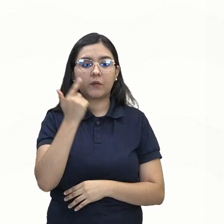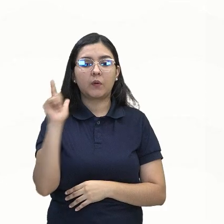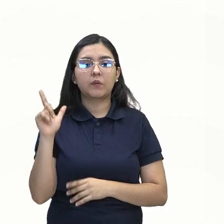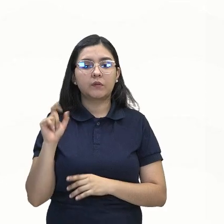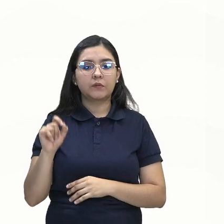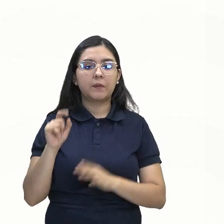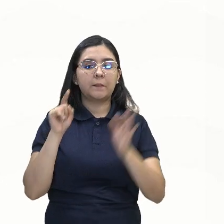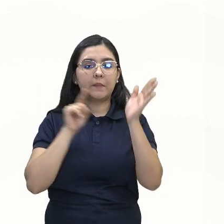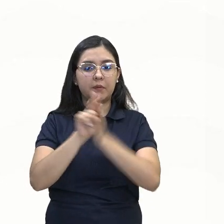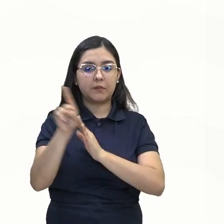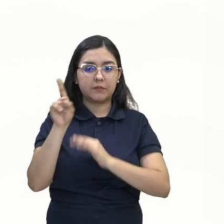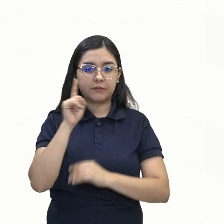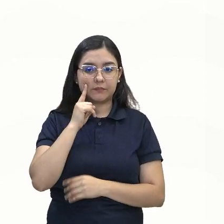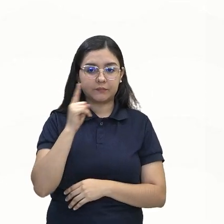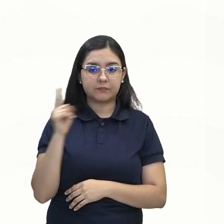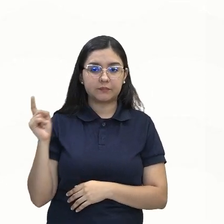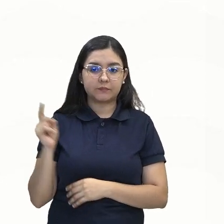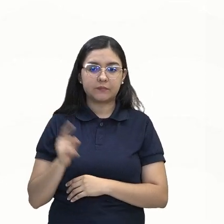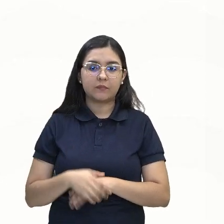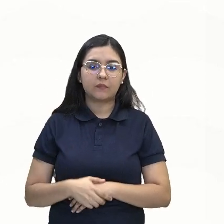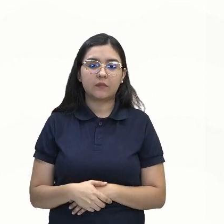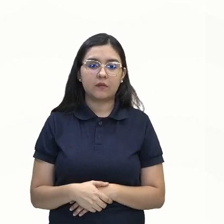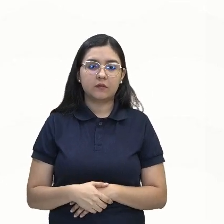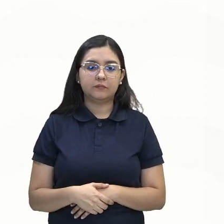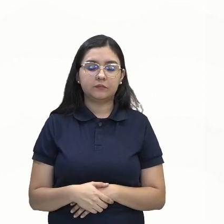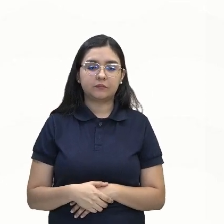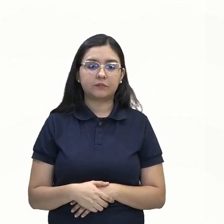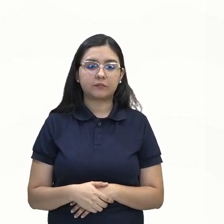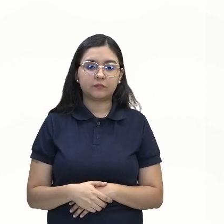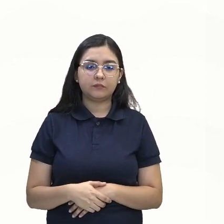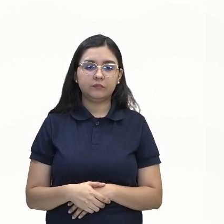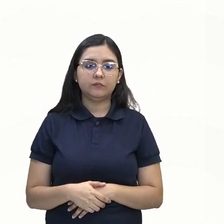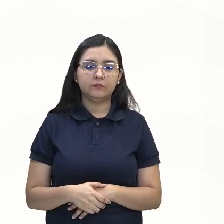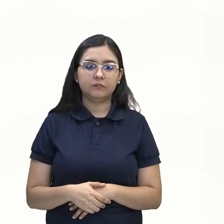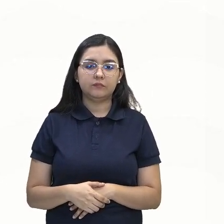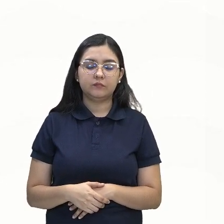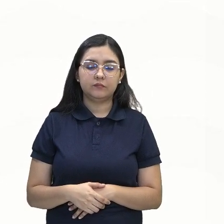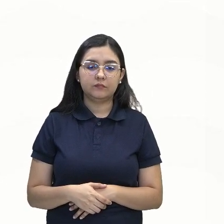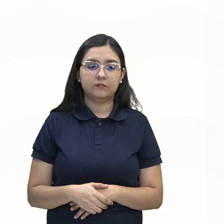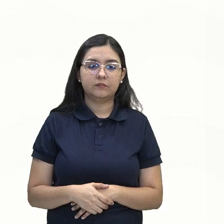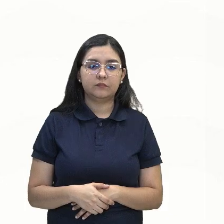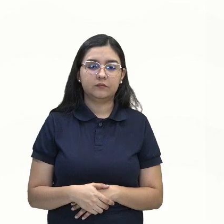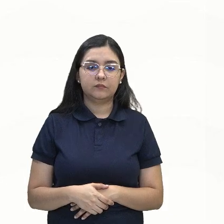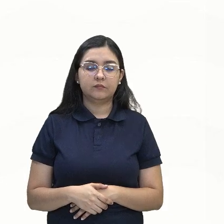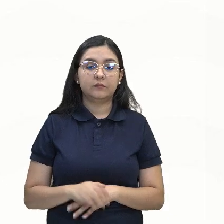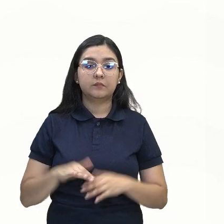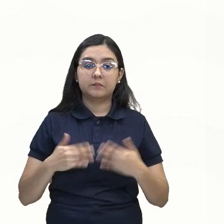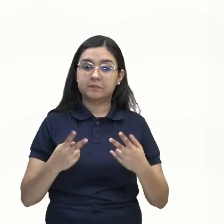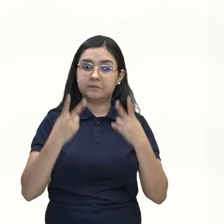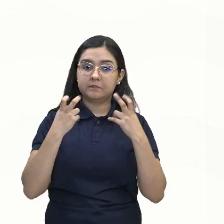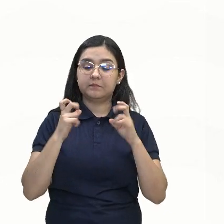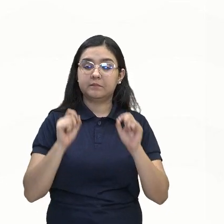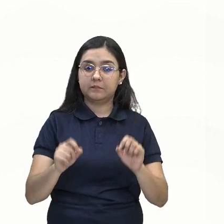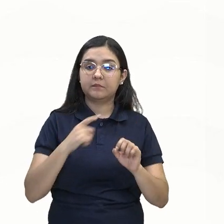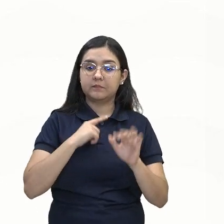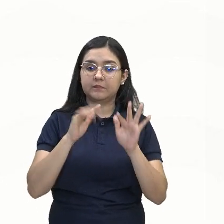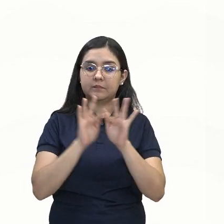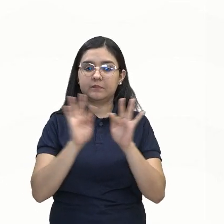Outra pergunta. This meme is hilarious, isn't? Isn't it? Na verdade, olha só, uma